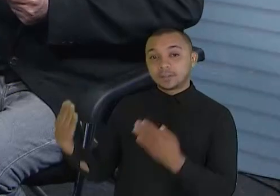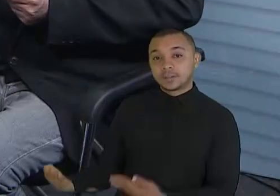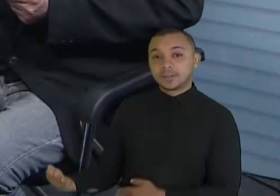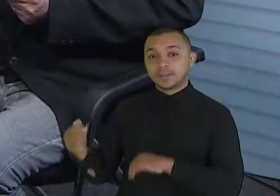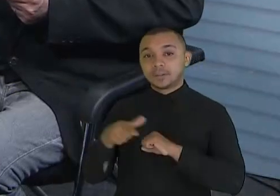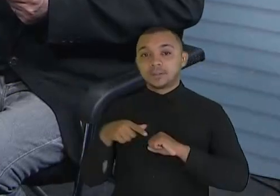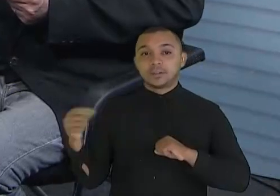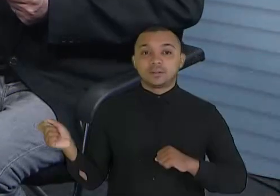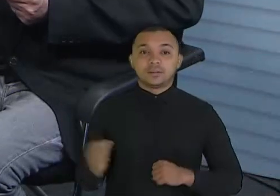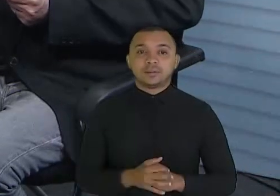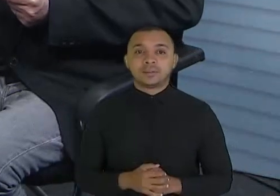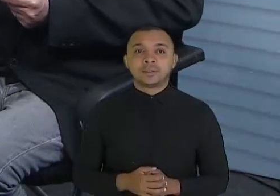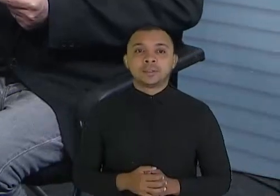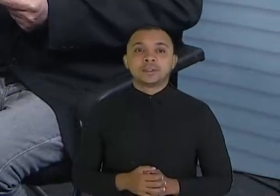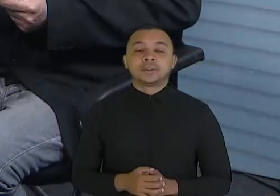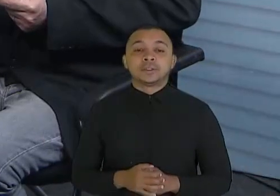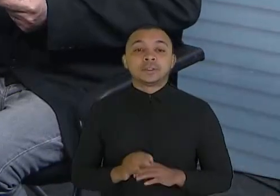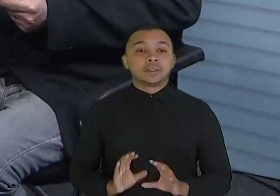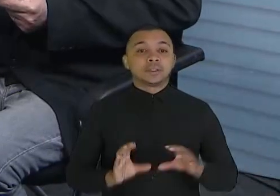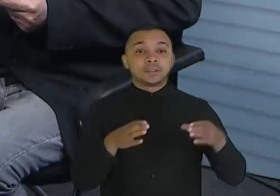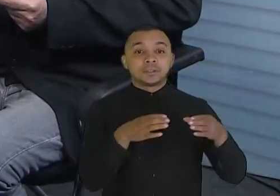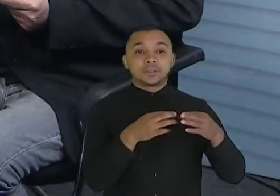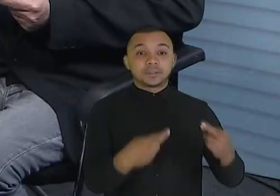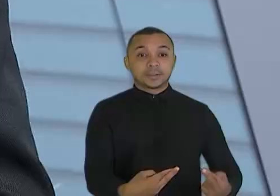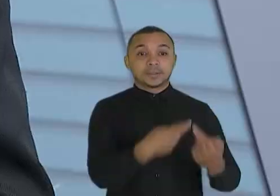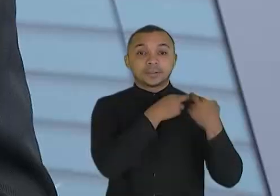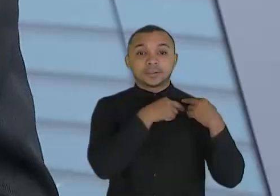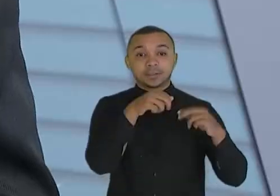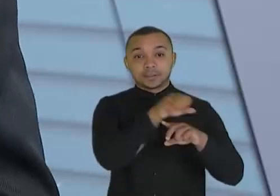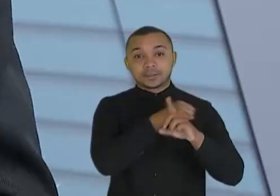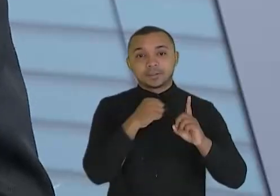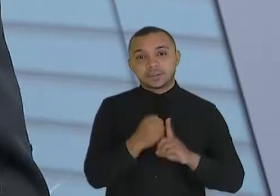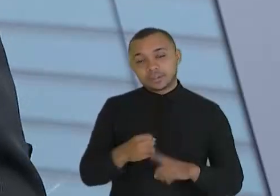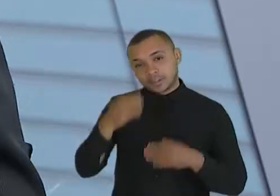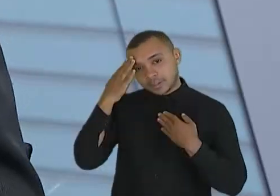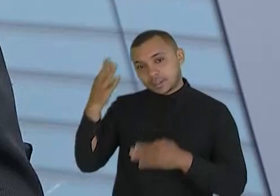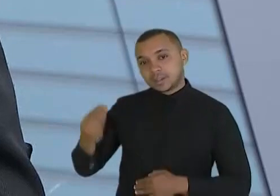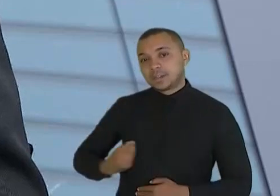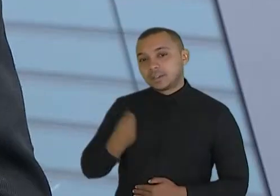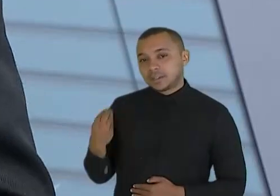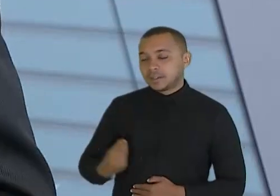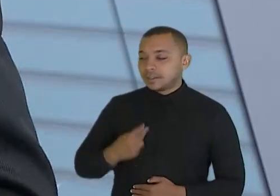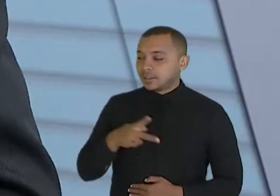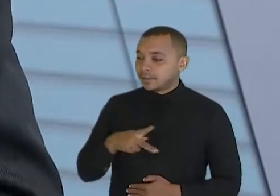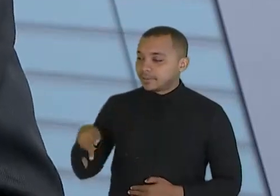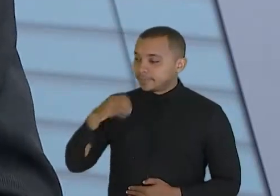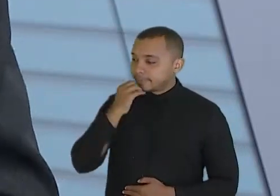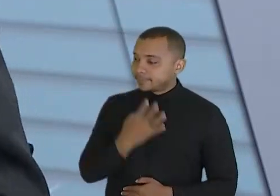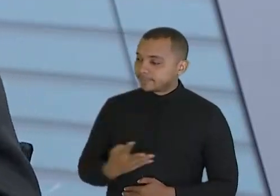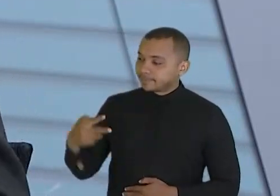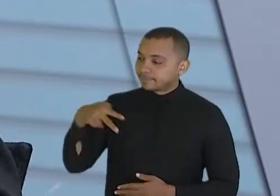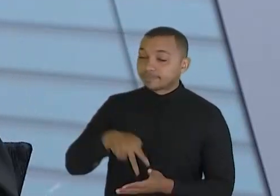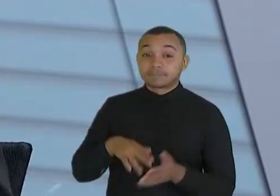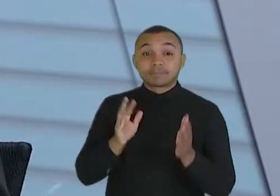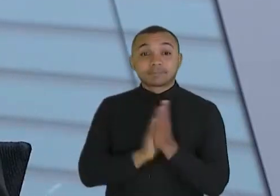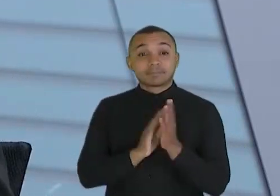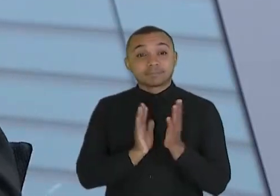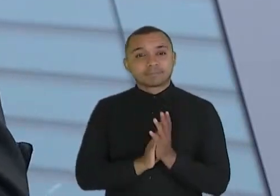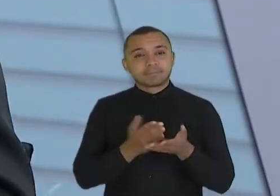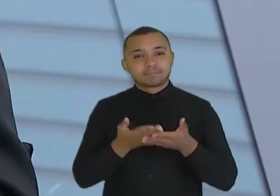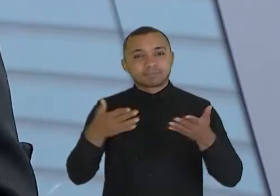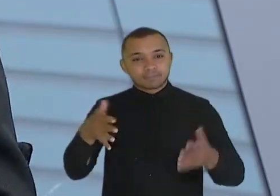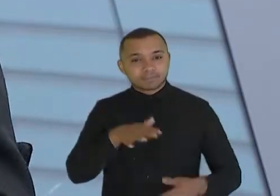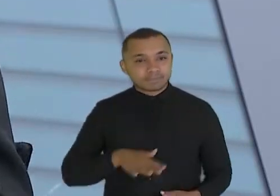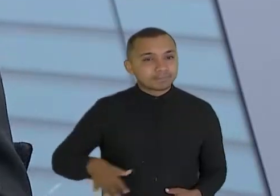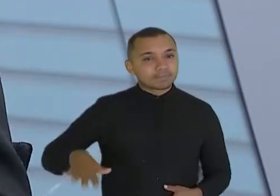Unifó, da Divisão de Responsabilidade Social da Universidade de Fortaleza. Obrigado, professor, mais uma vez, muito bom ter. Parabéns a todos da Universidade